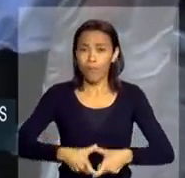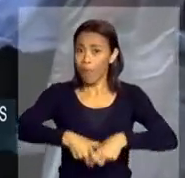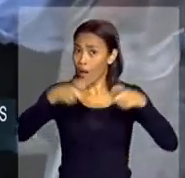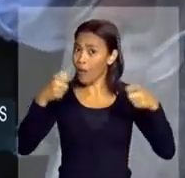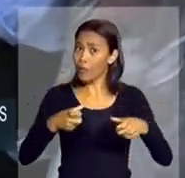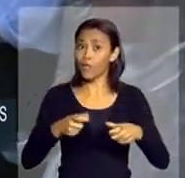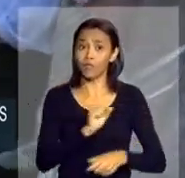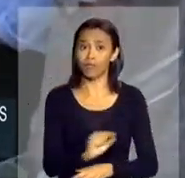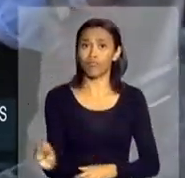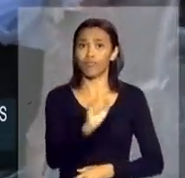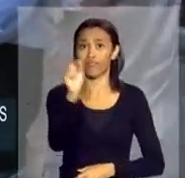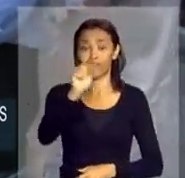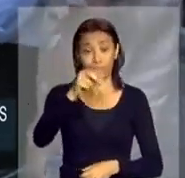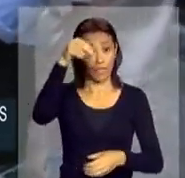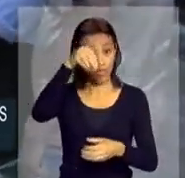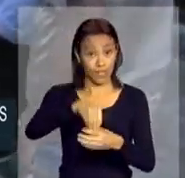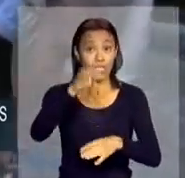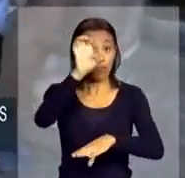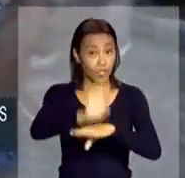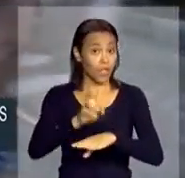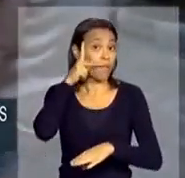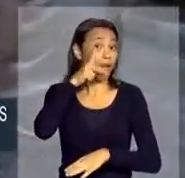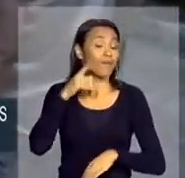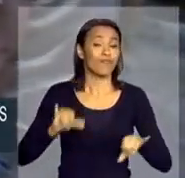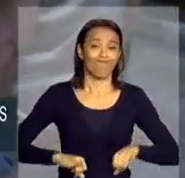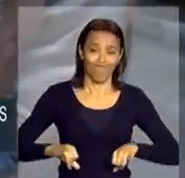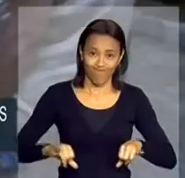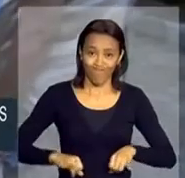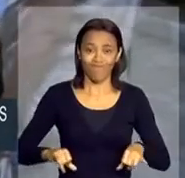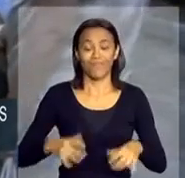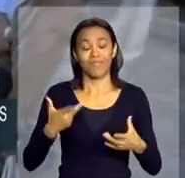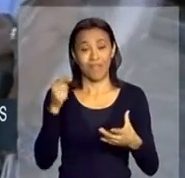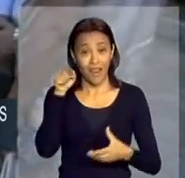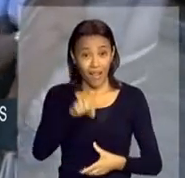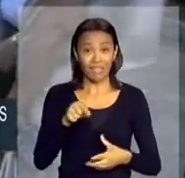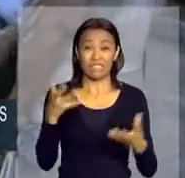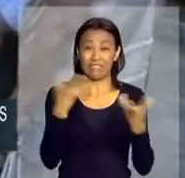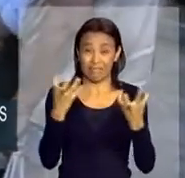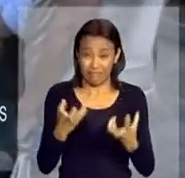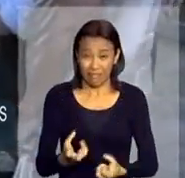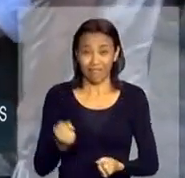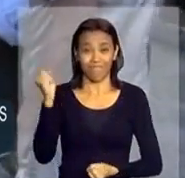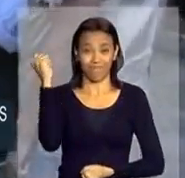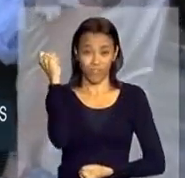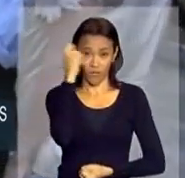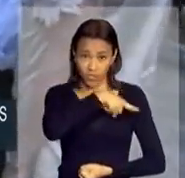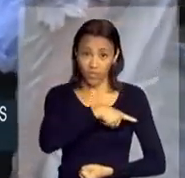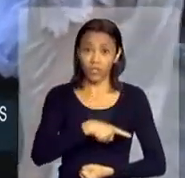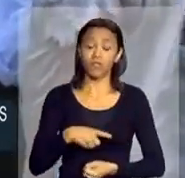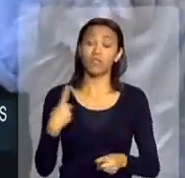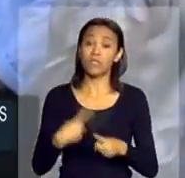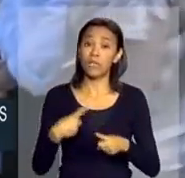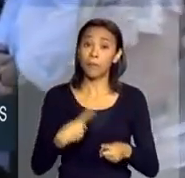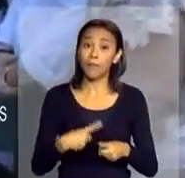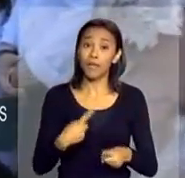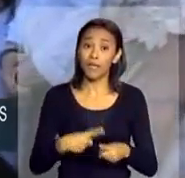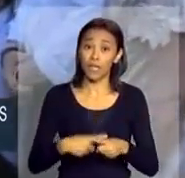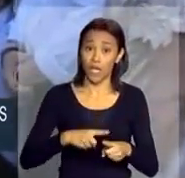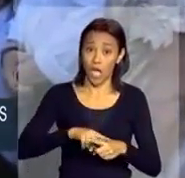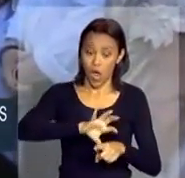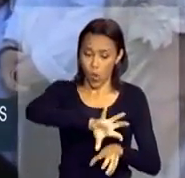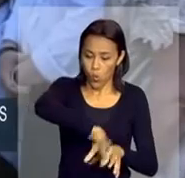municípios. Na Paraíba a estiagem está sendo bastante dura e a construção e recuperação de barreiras